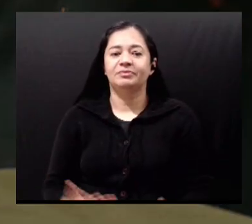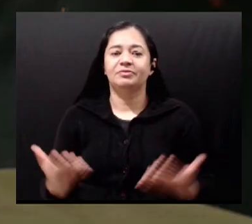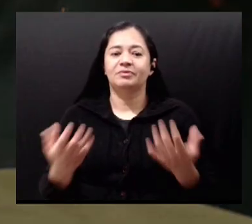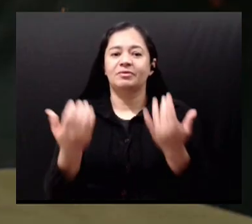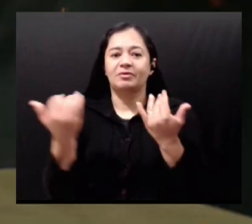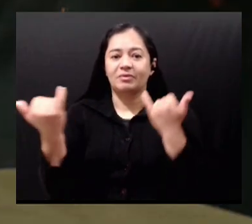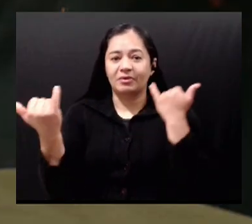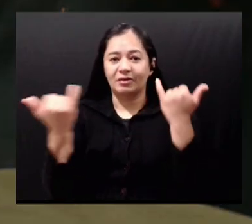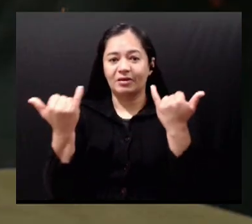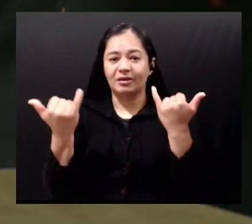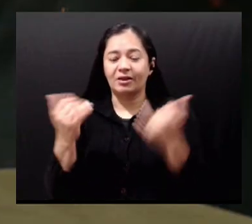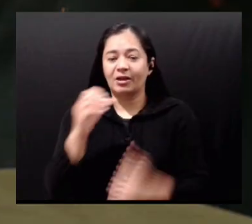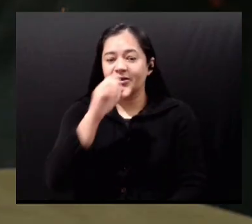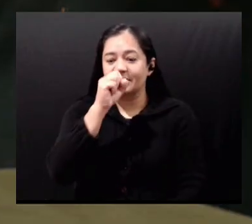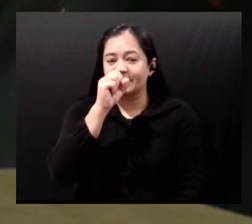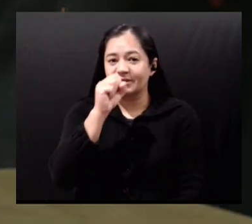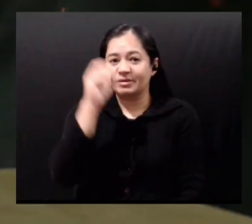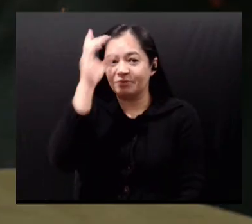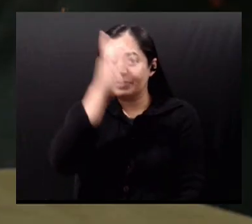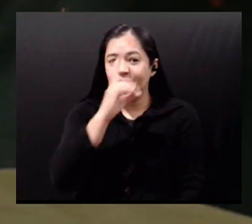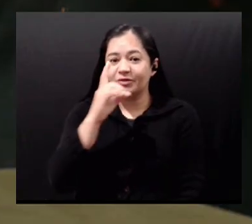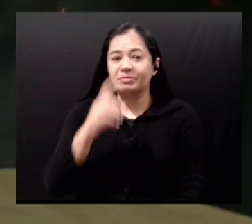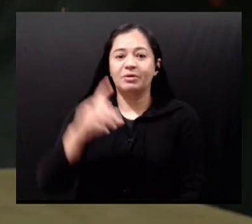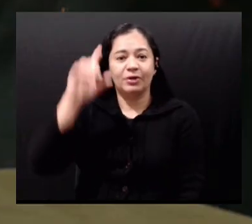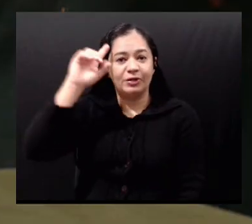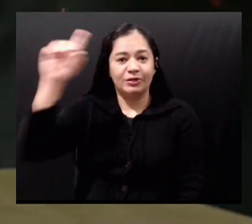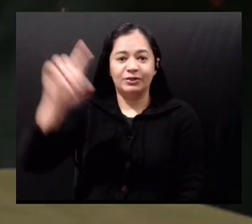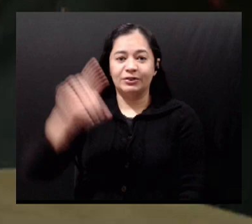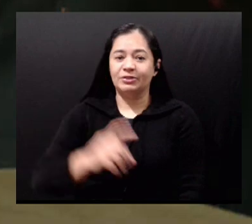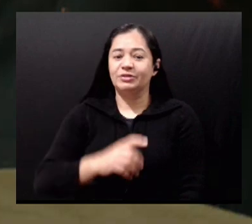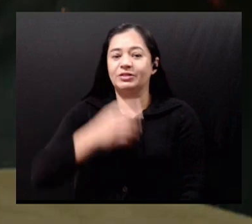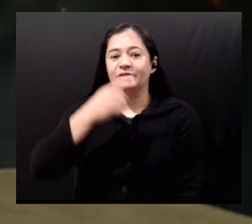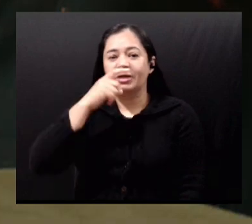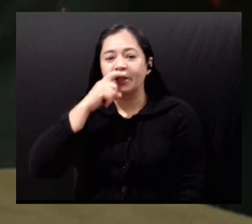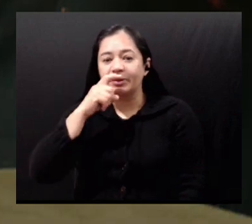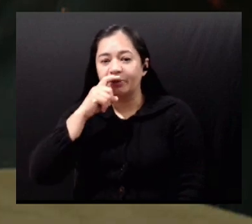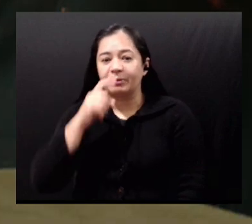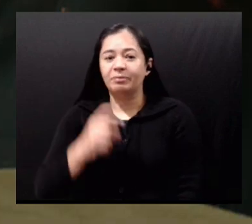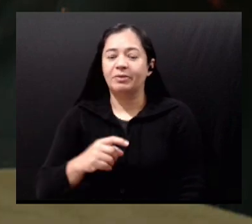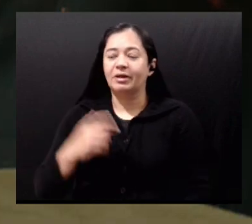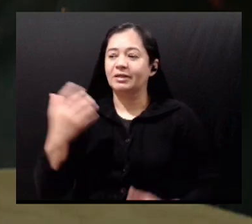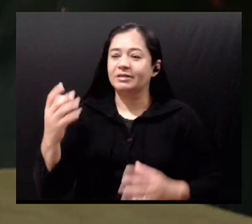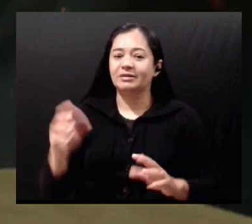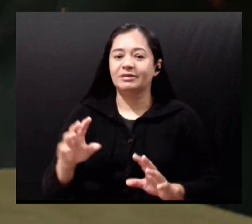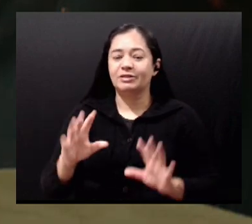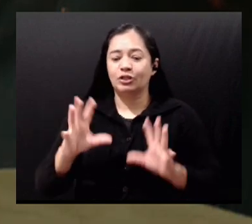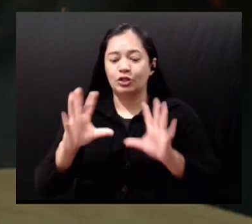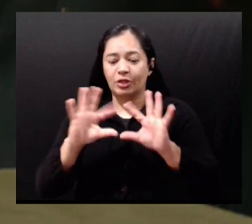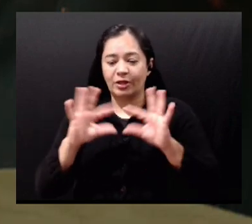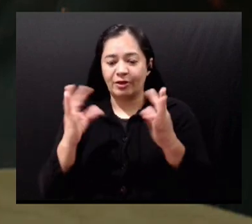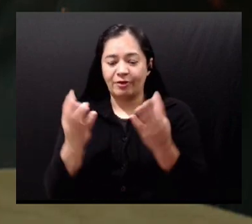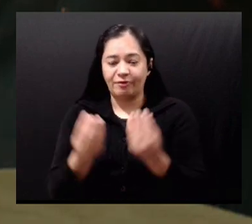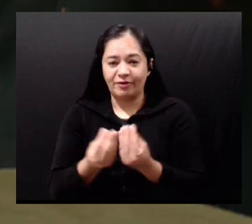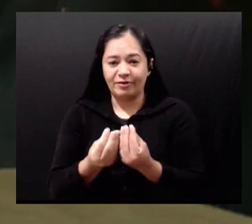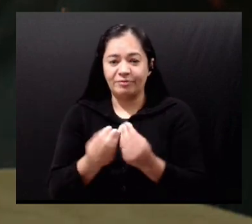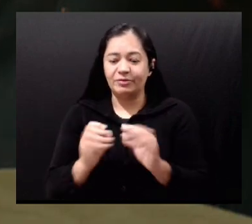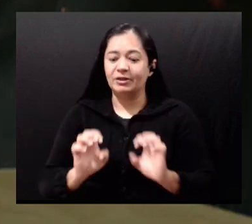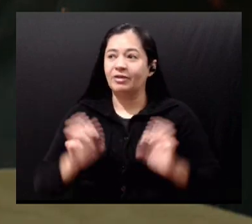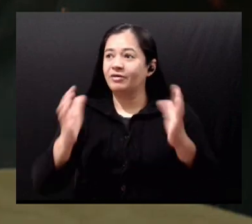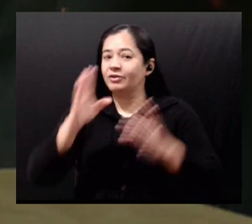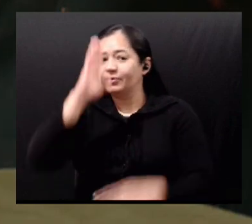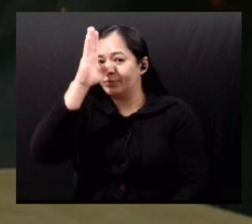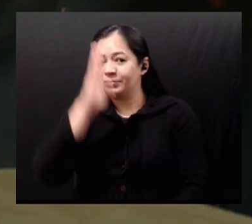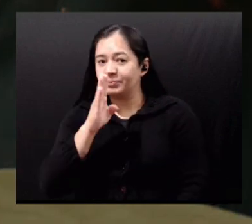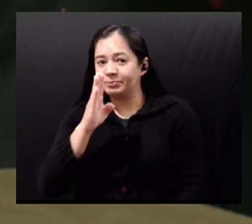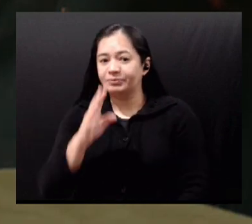semana do Dia dos Pais terá atrações culturais gratuitas para toda a família aqui em Campinas, hein, gente? Olha, então se atente.